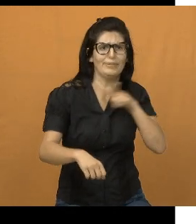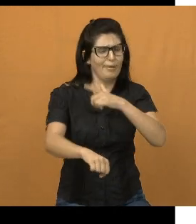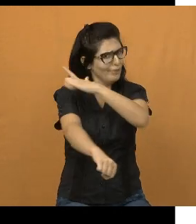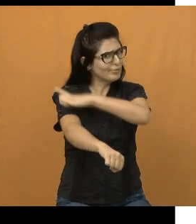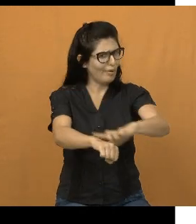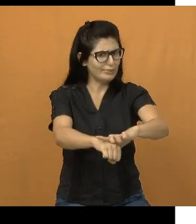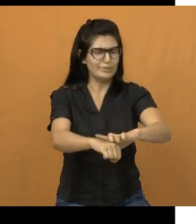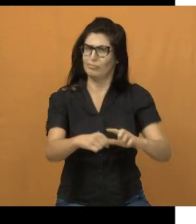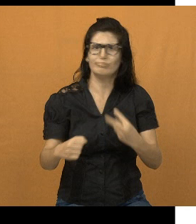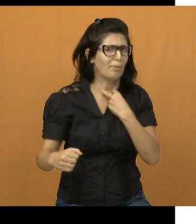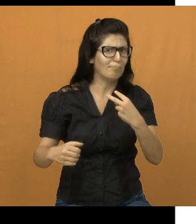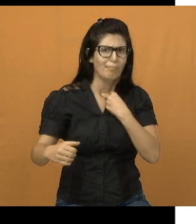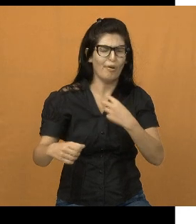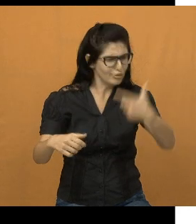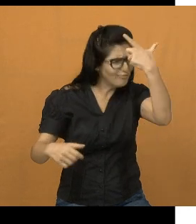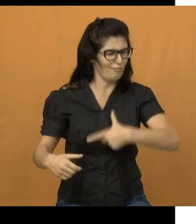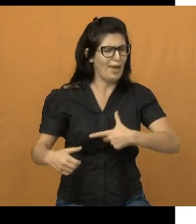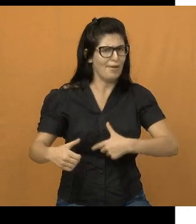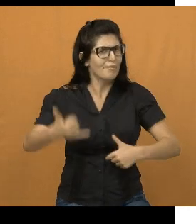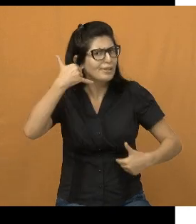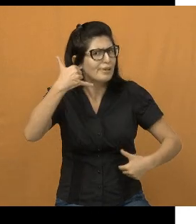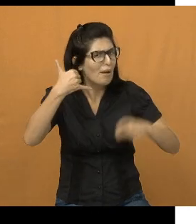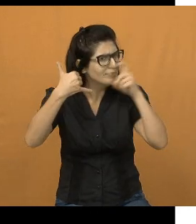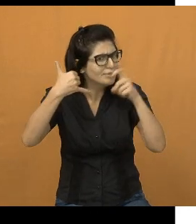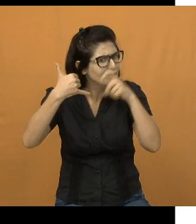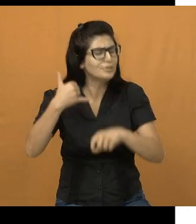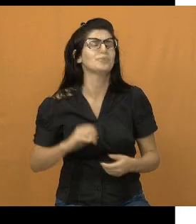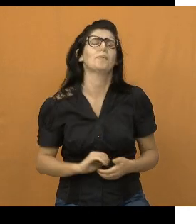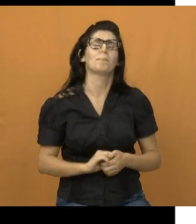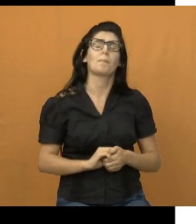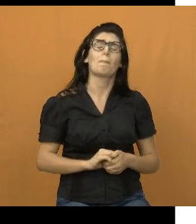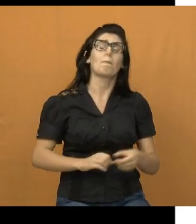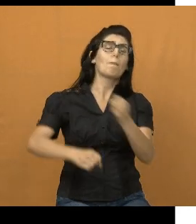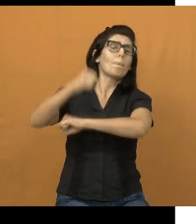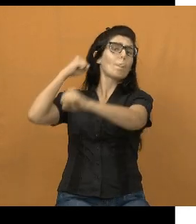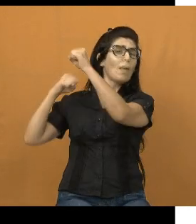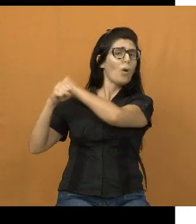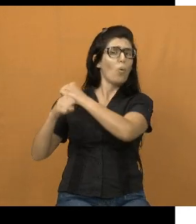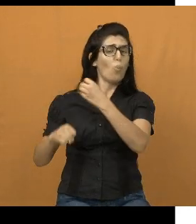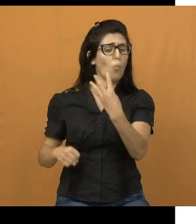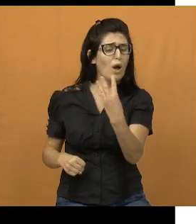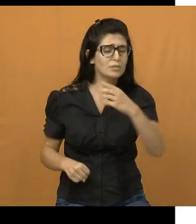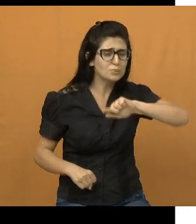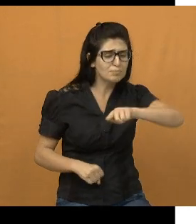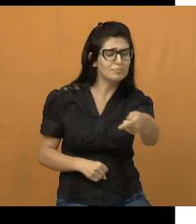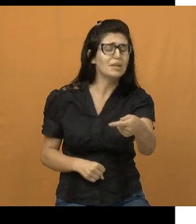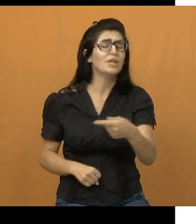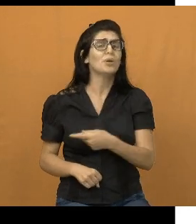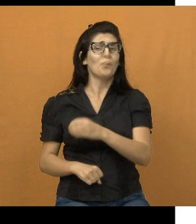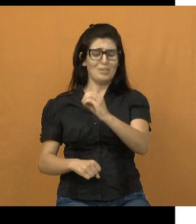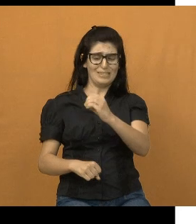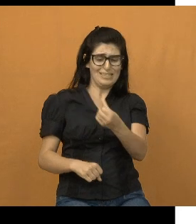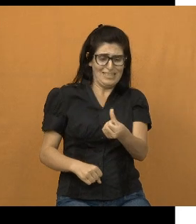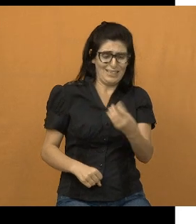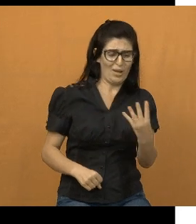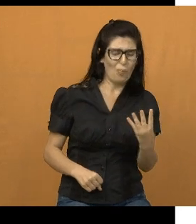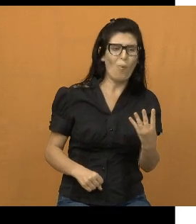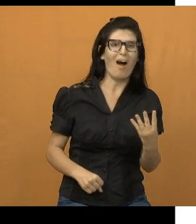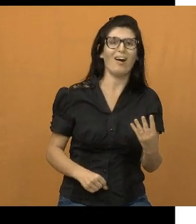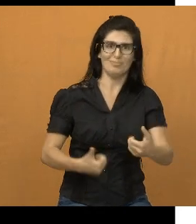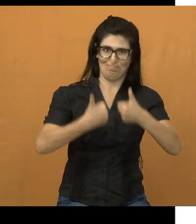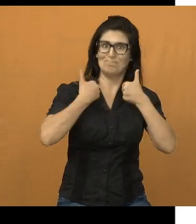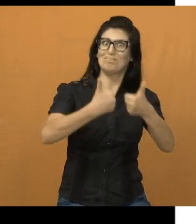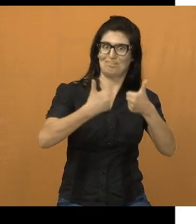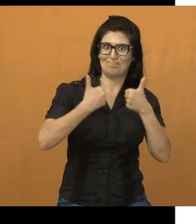no terceiro quadrimestre nós fechamos com 4.064, ou seja, houve uma redução